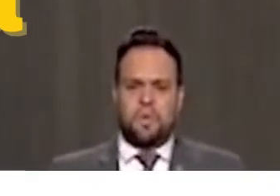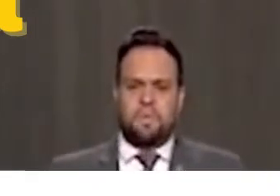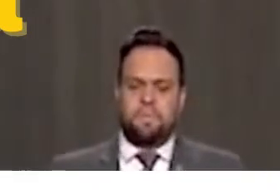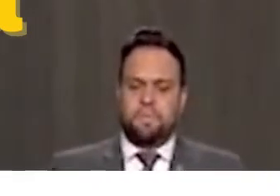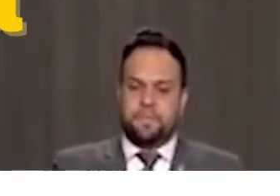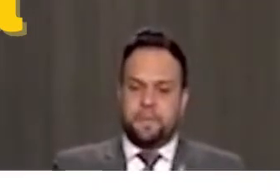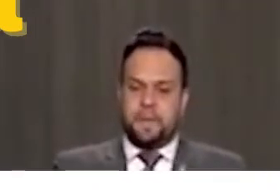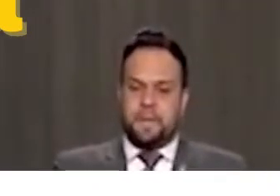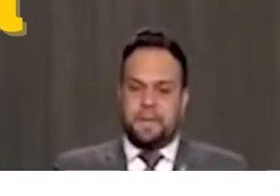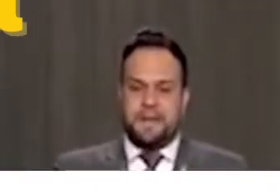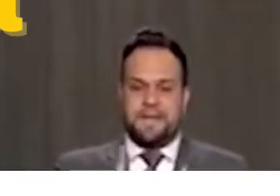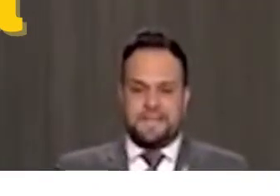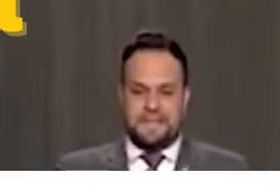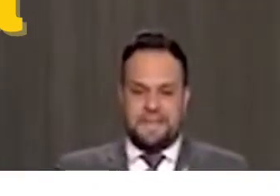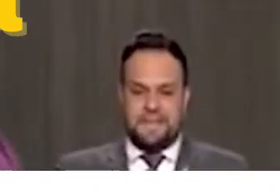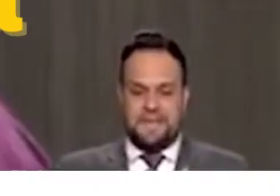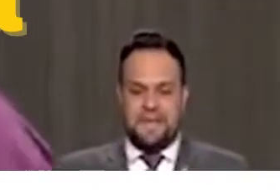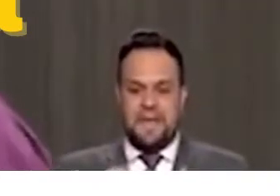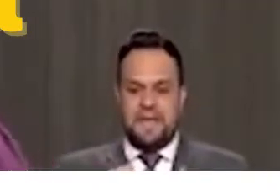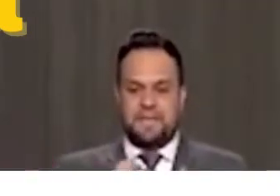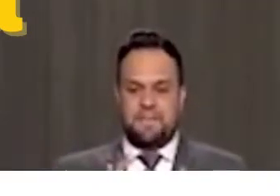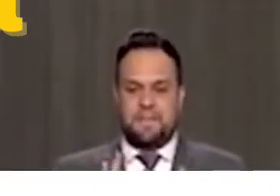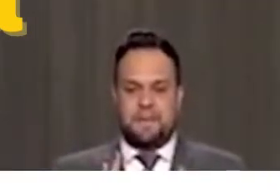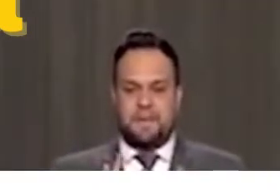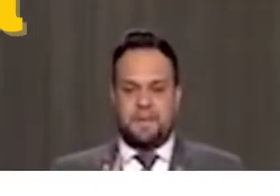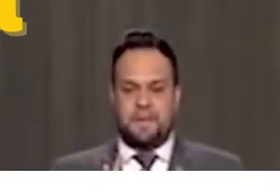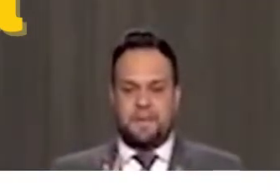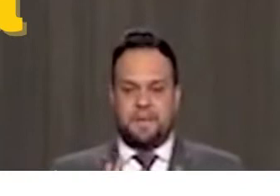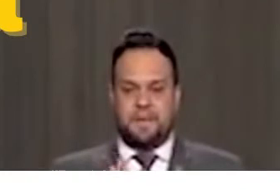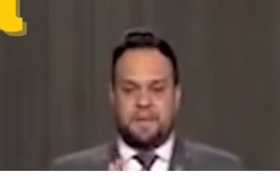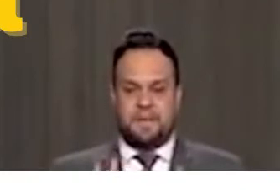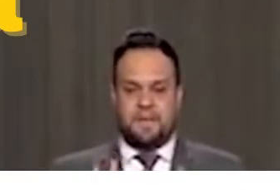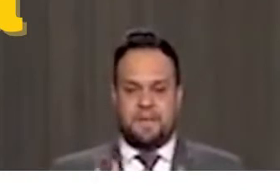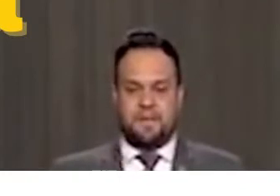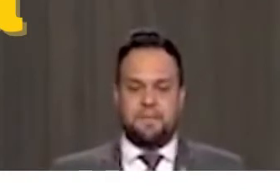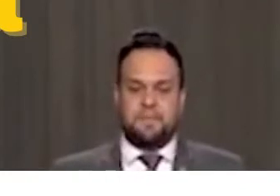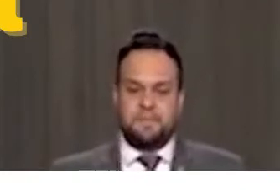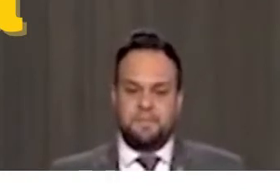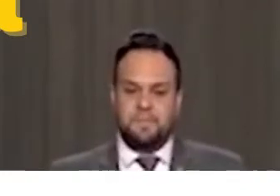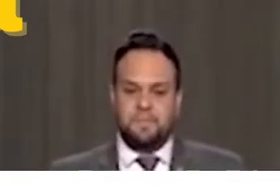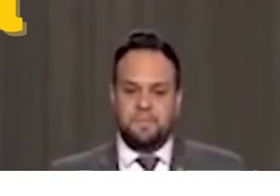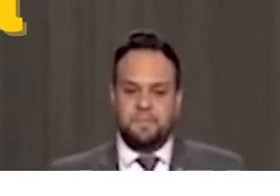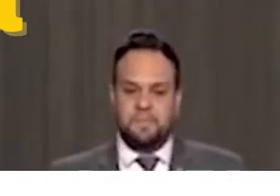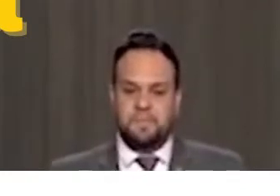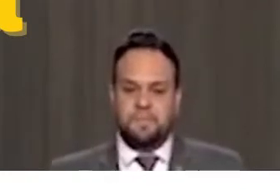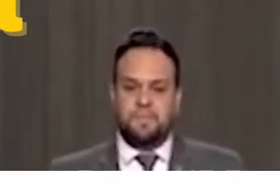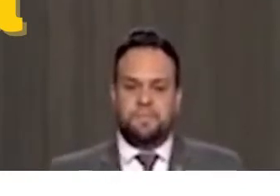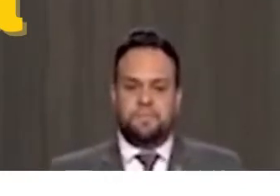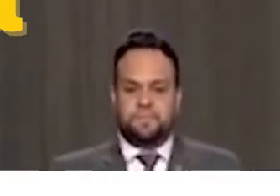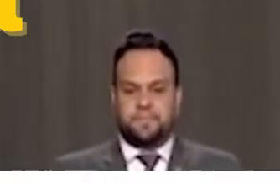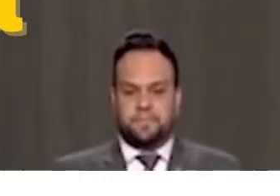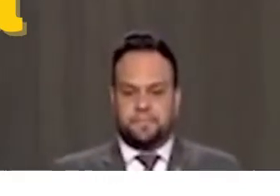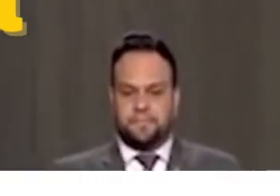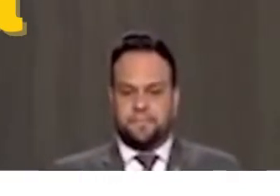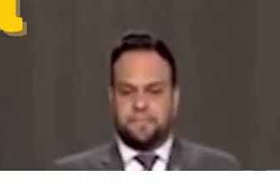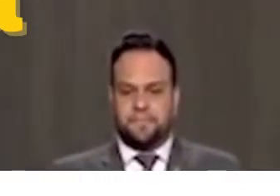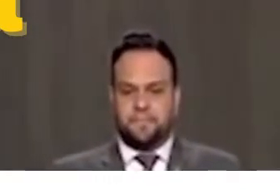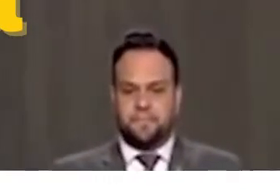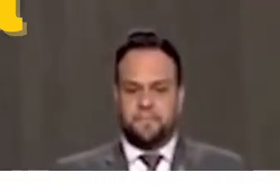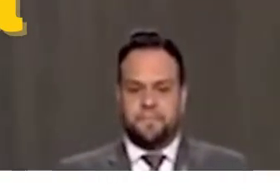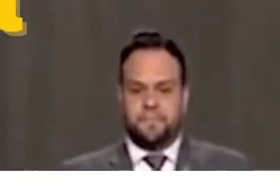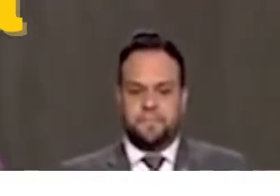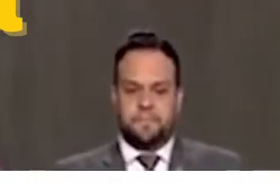Marcela Munhoz, do SBT. Licença, eu vou pedir para você ficar falando de gratidão, porque a gente está ao vivo em Venta